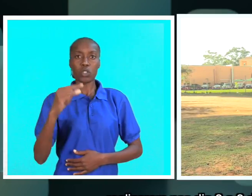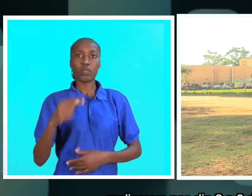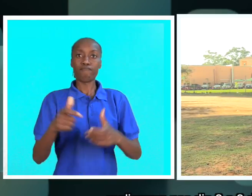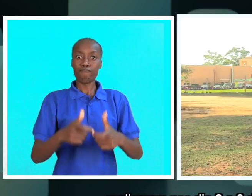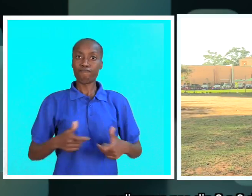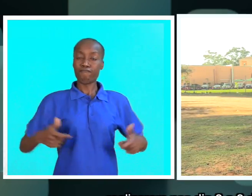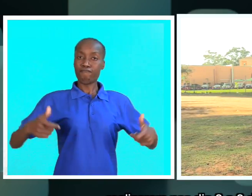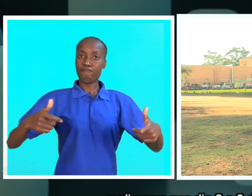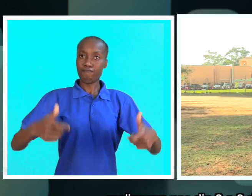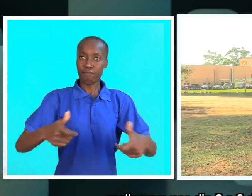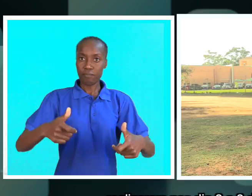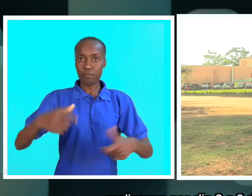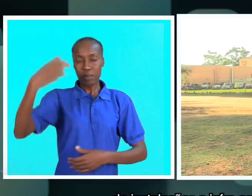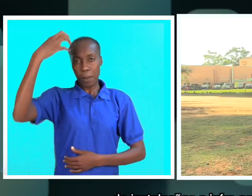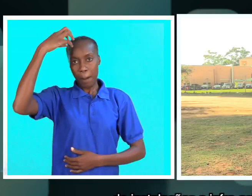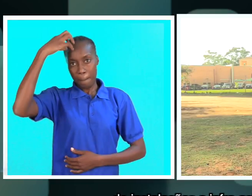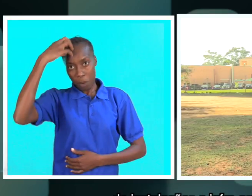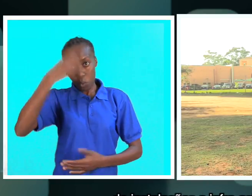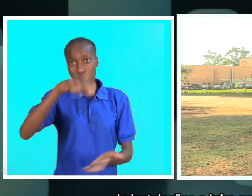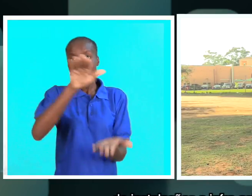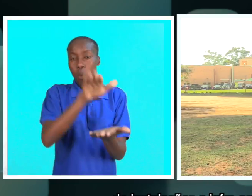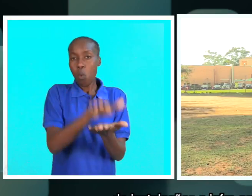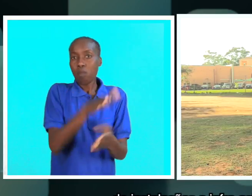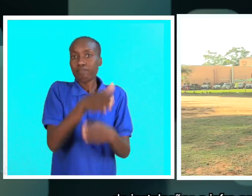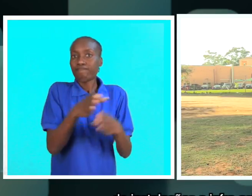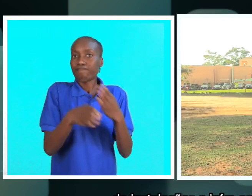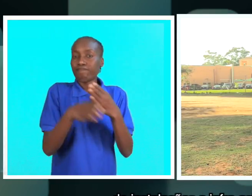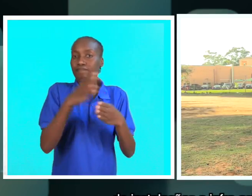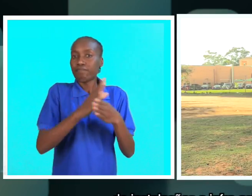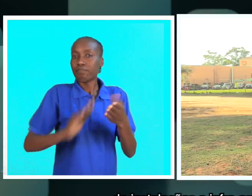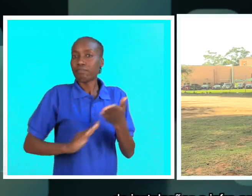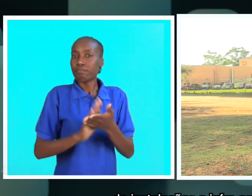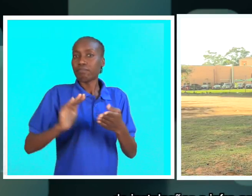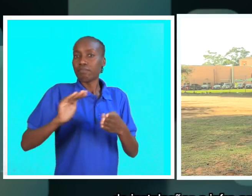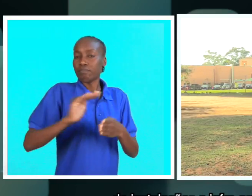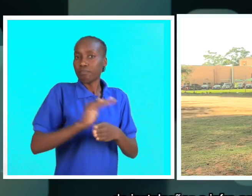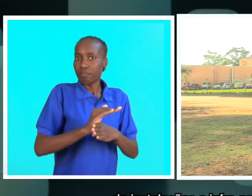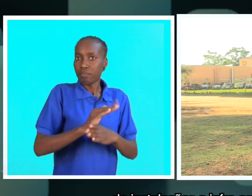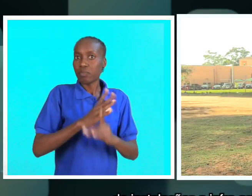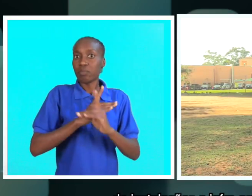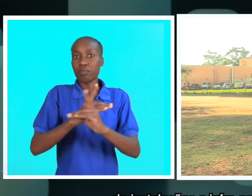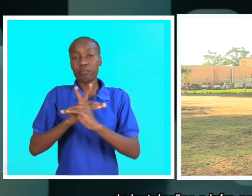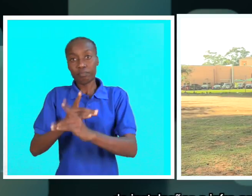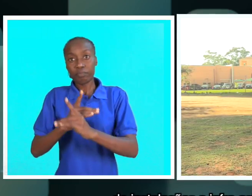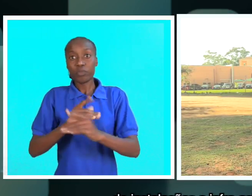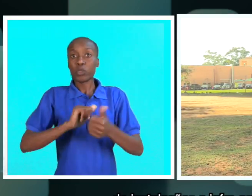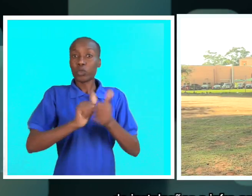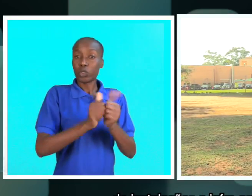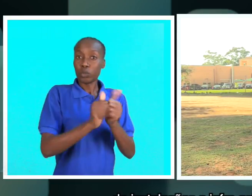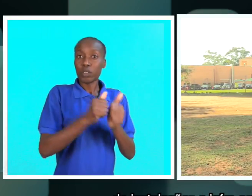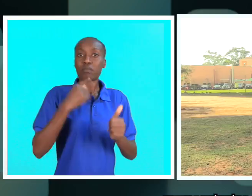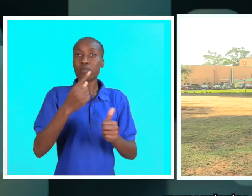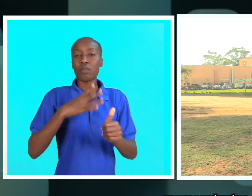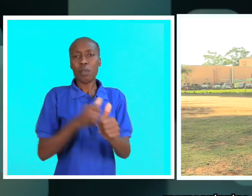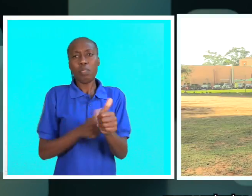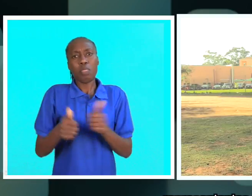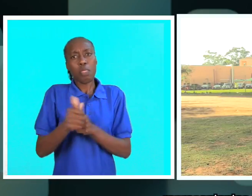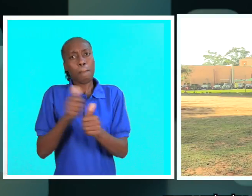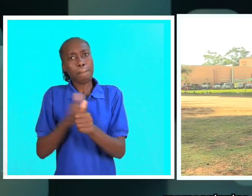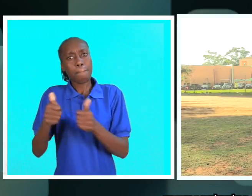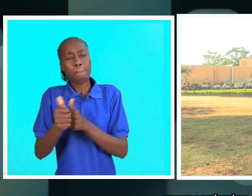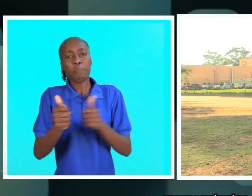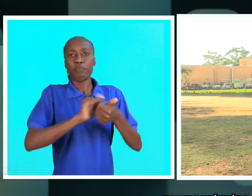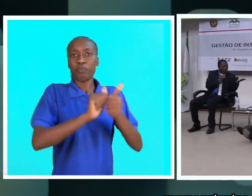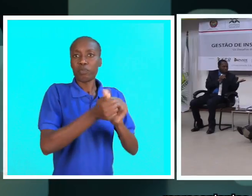Maputo uma conferência sobre a gestão de instalações e infraestruturas desportivas que contou com a participação de representantes de